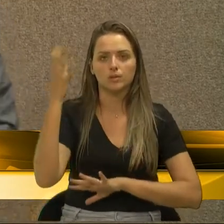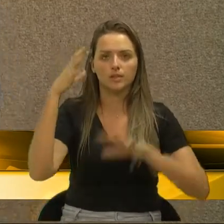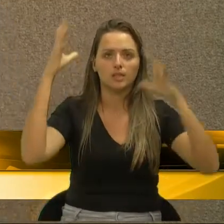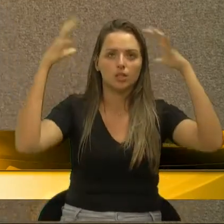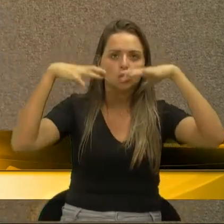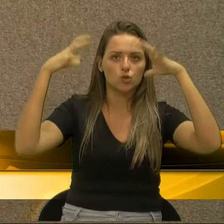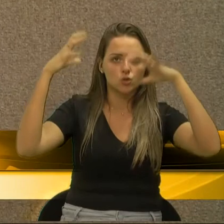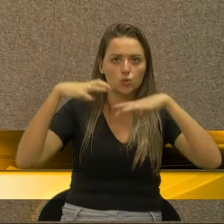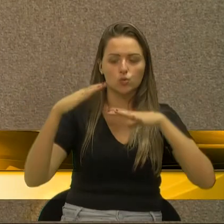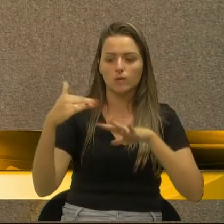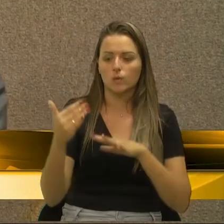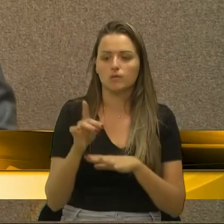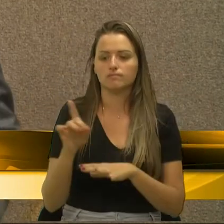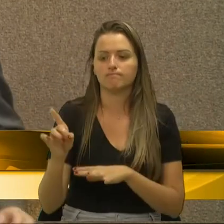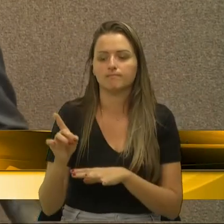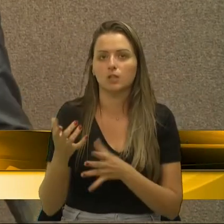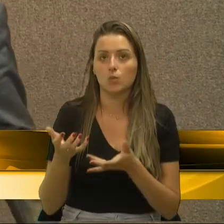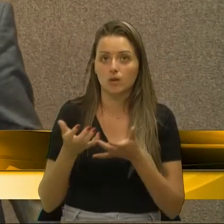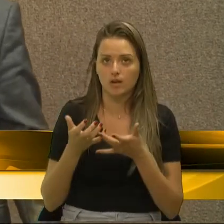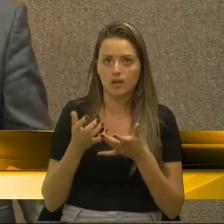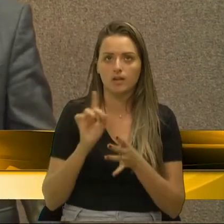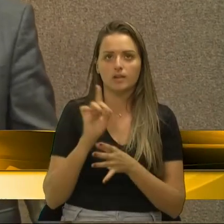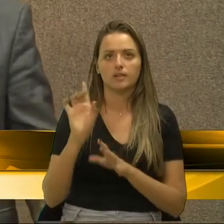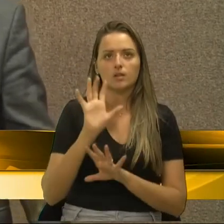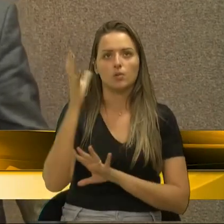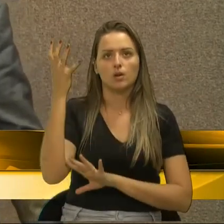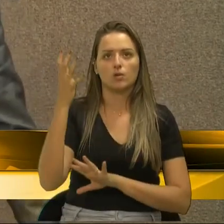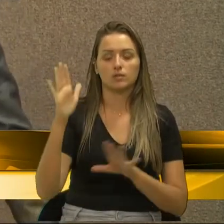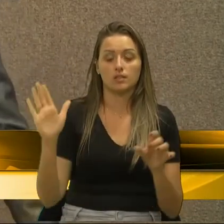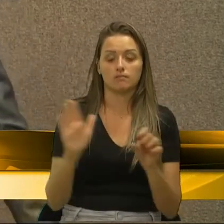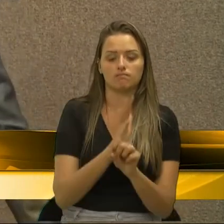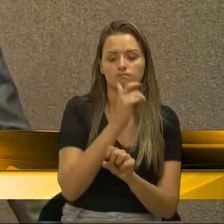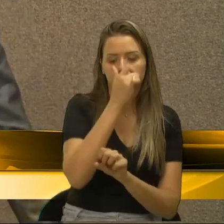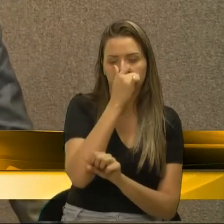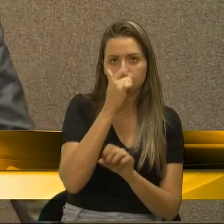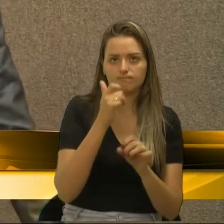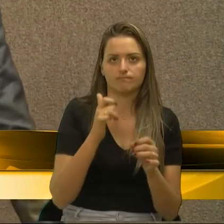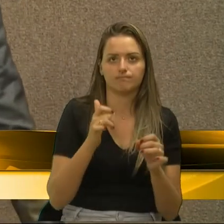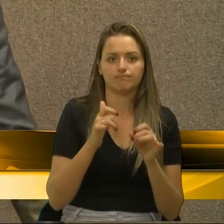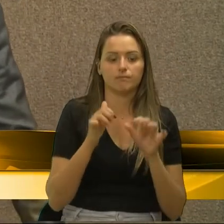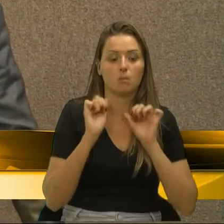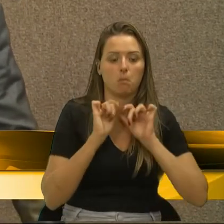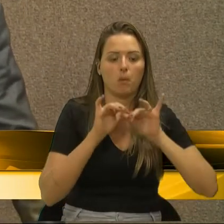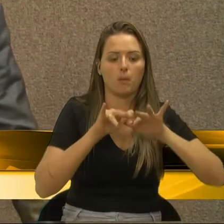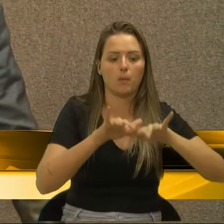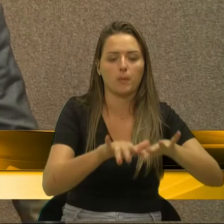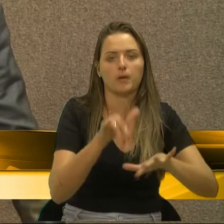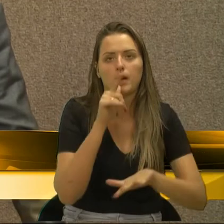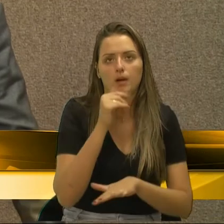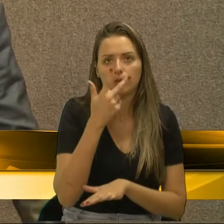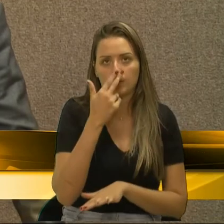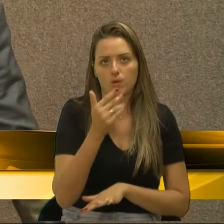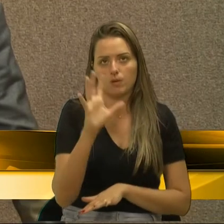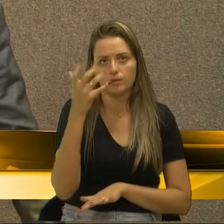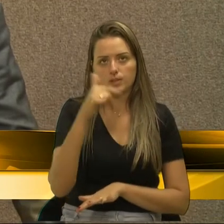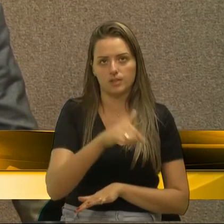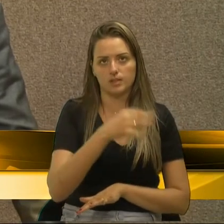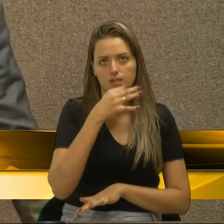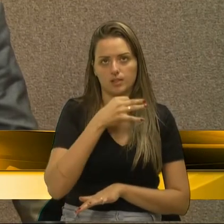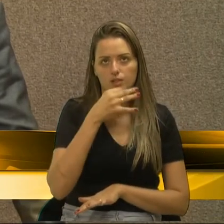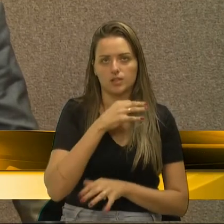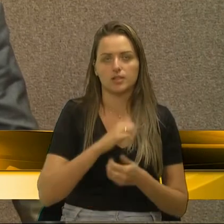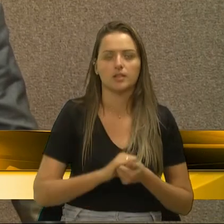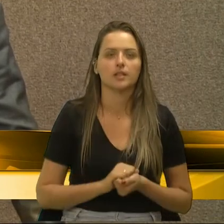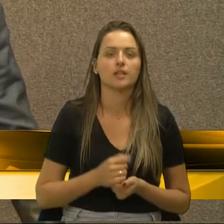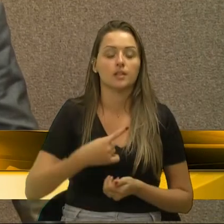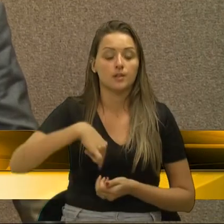chuvas inesperadas, não aconteçam esses alagamentos que têm acontecido em nossa cidade de Caxias do Sul.